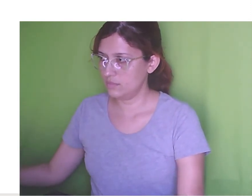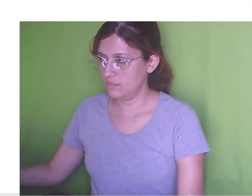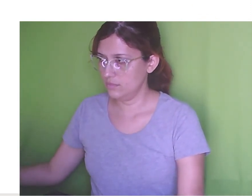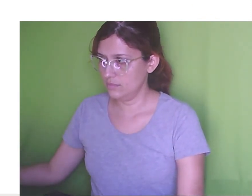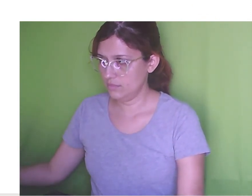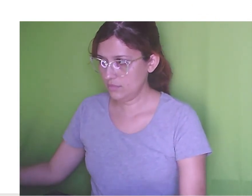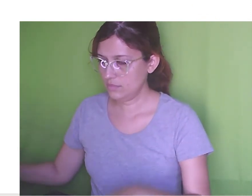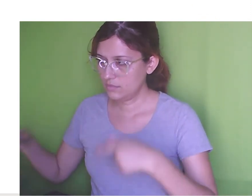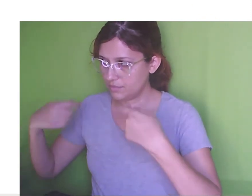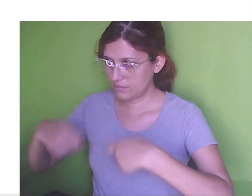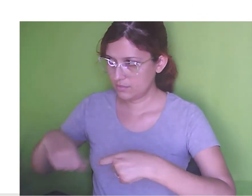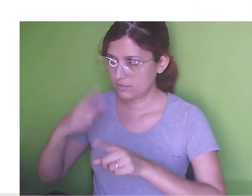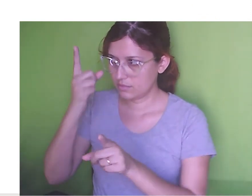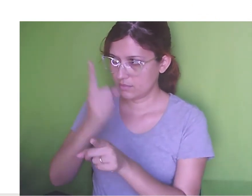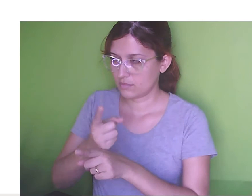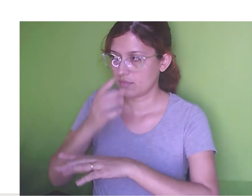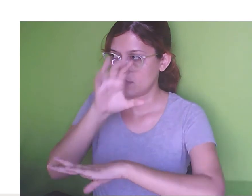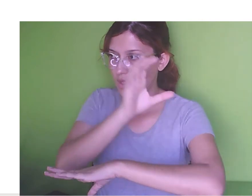ou resistor.